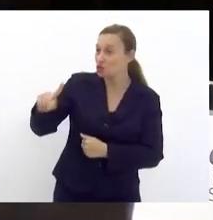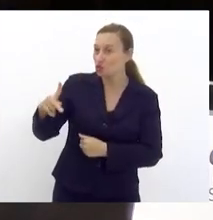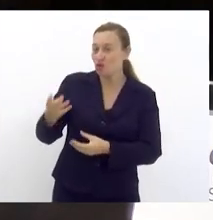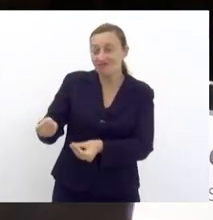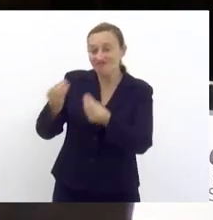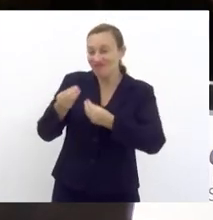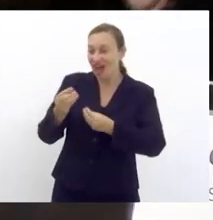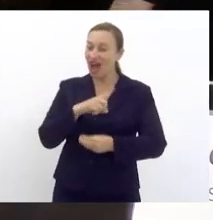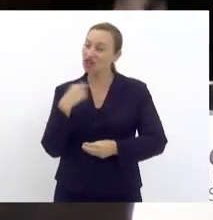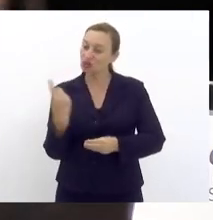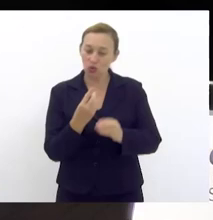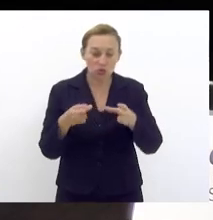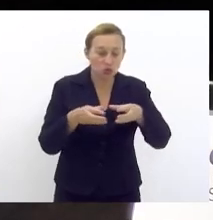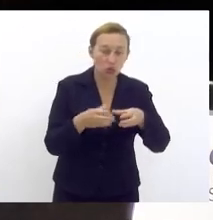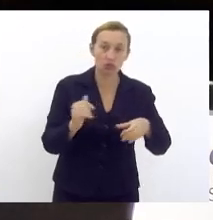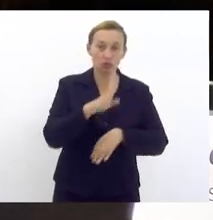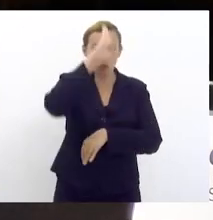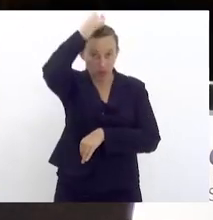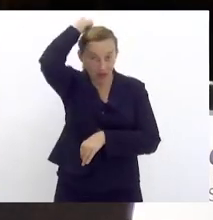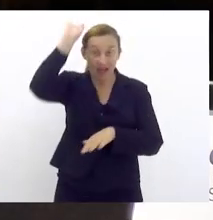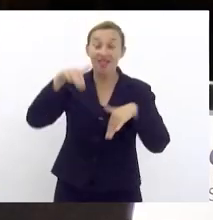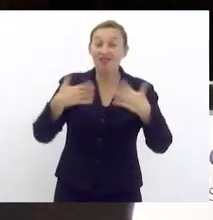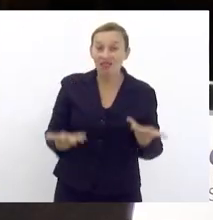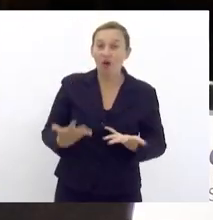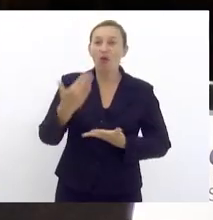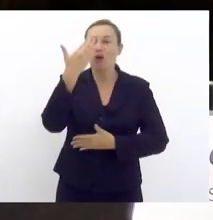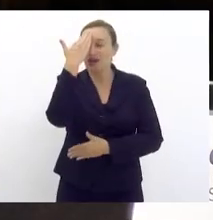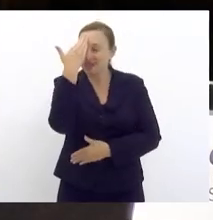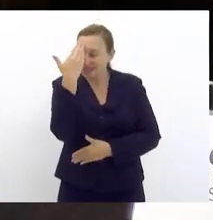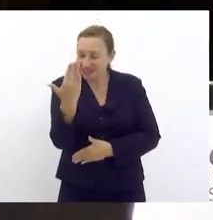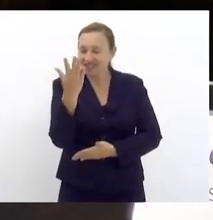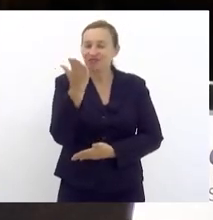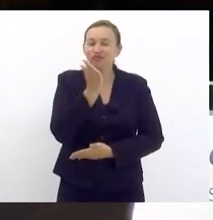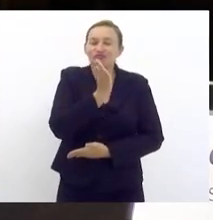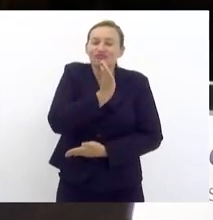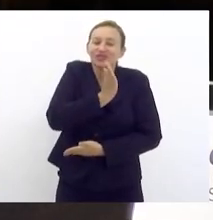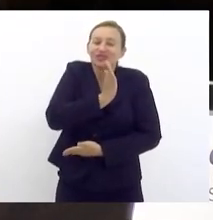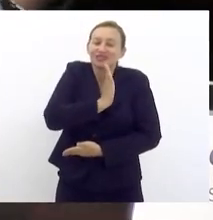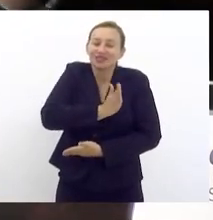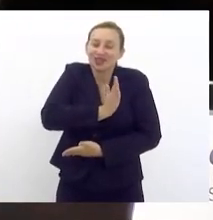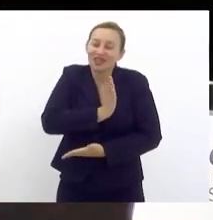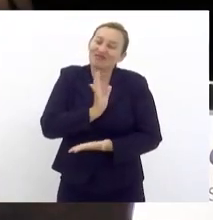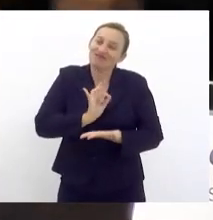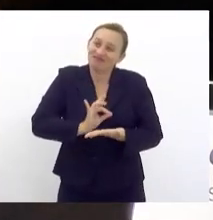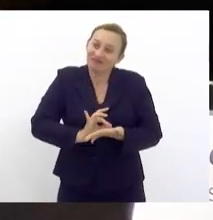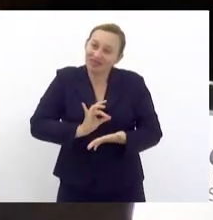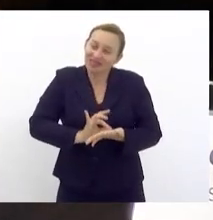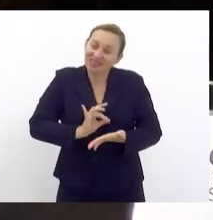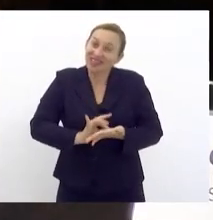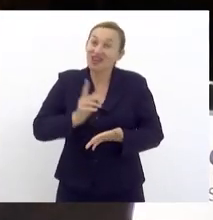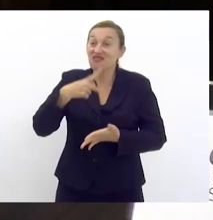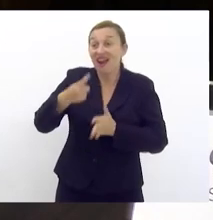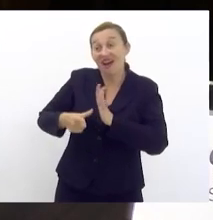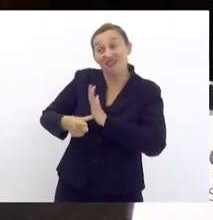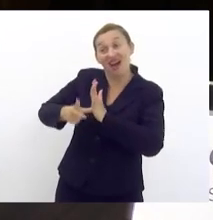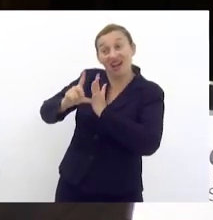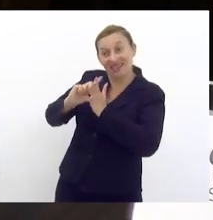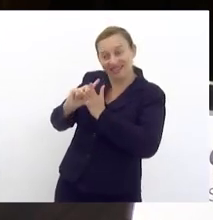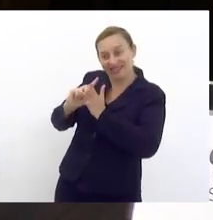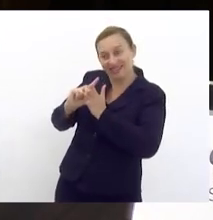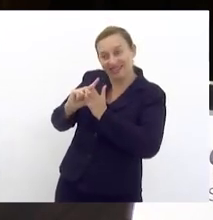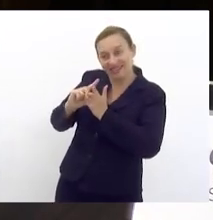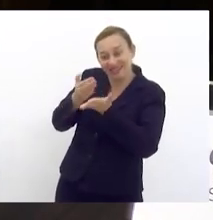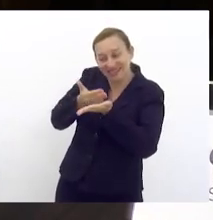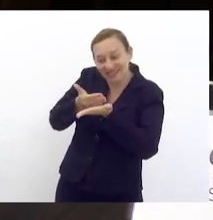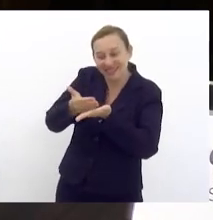nós todos do Corpo de Bombeiros. Então, eu agradeço mesmo de coração. E a gente falava ali antes